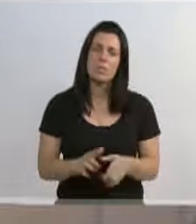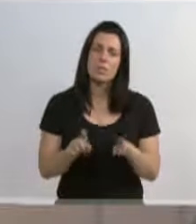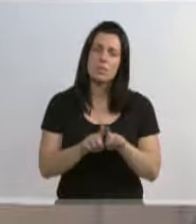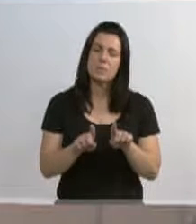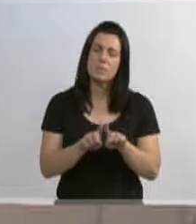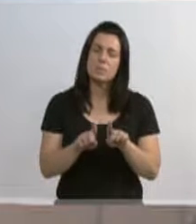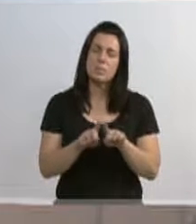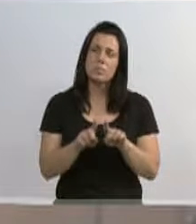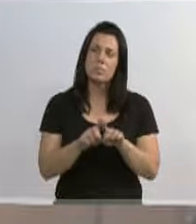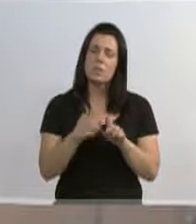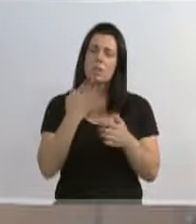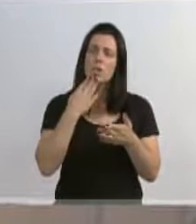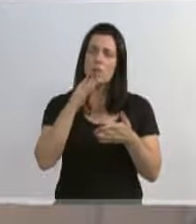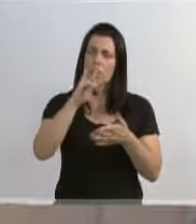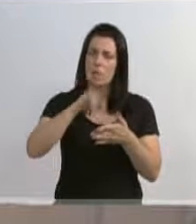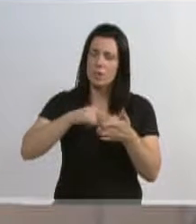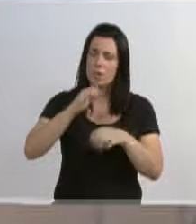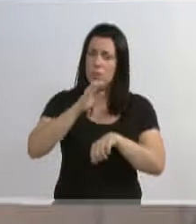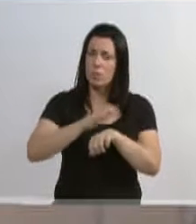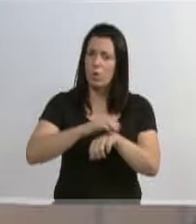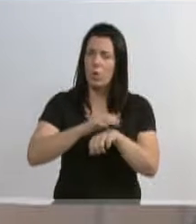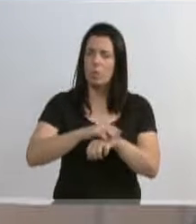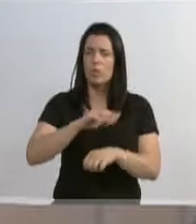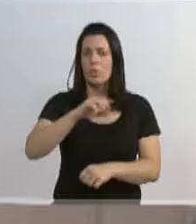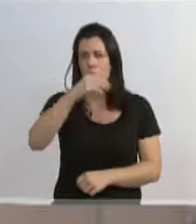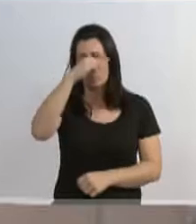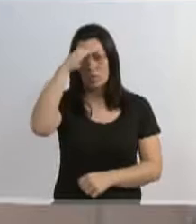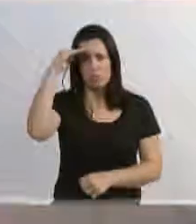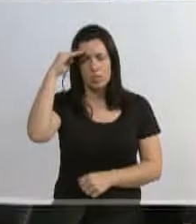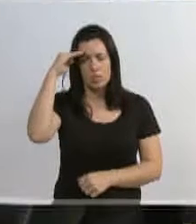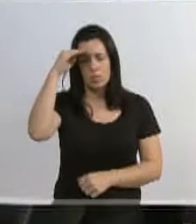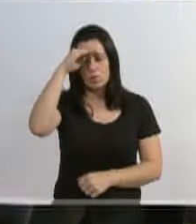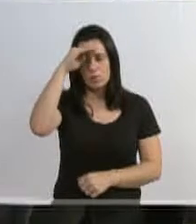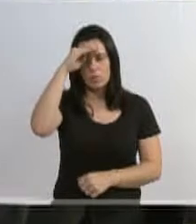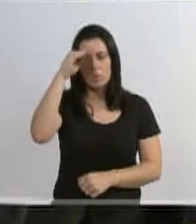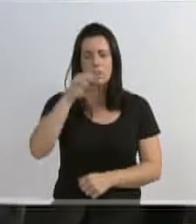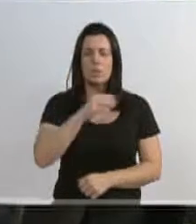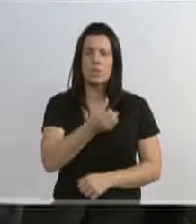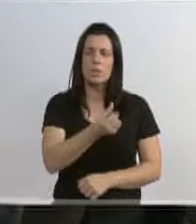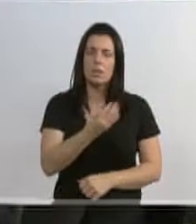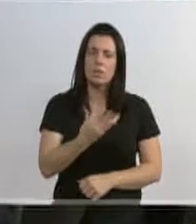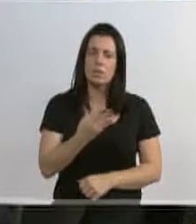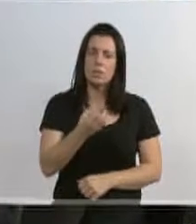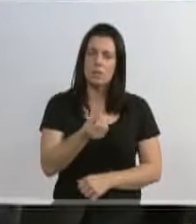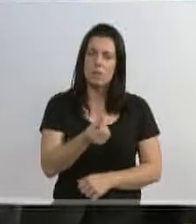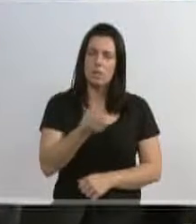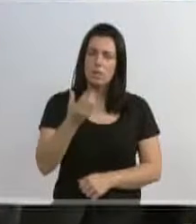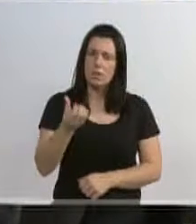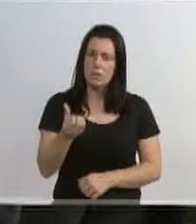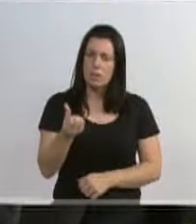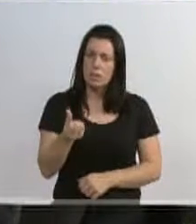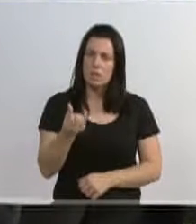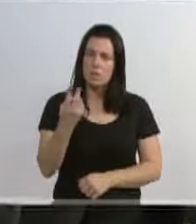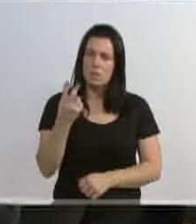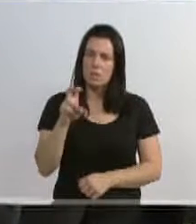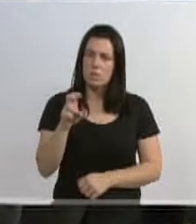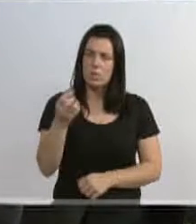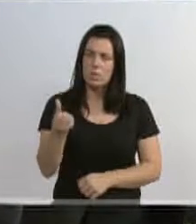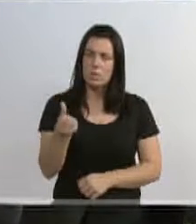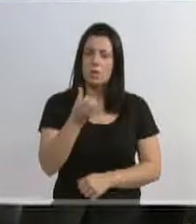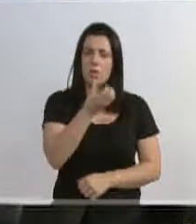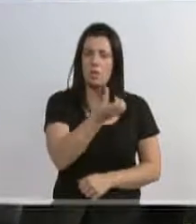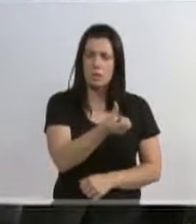também os requerimentos de autoria do vereador Jovino, que são os 646, 656 e